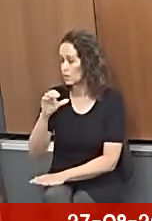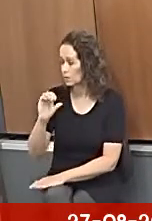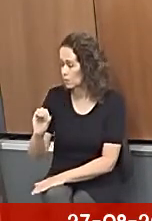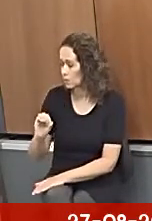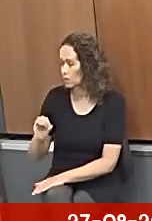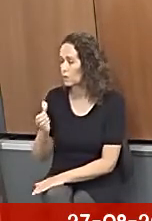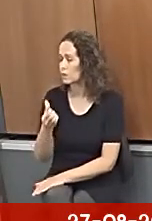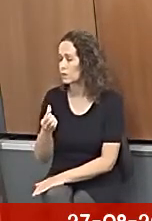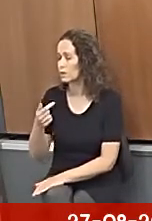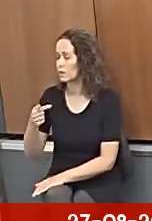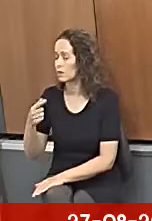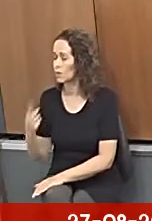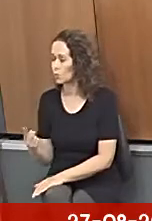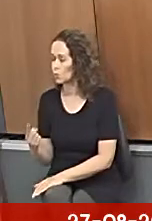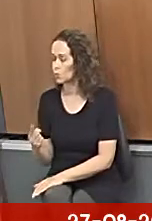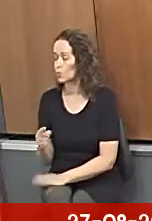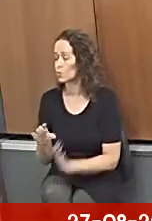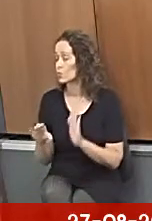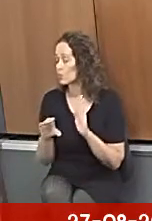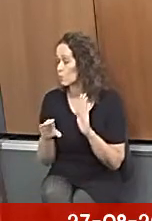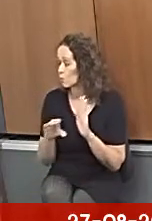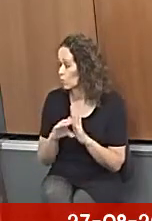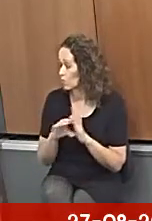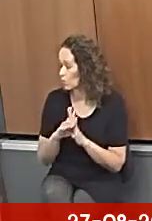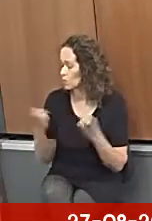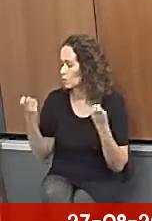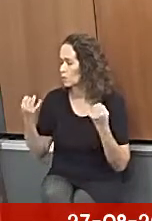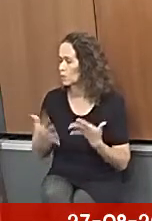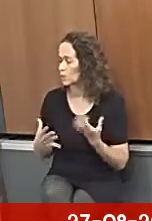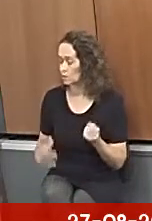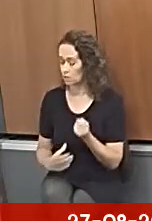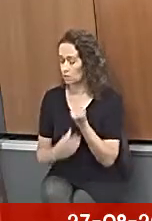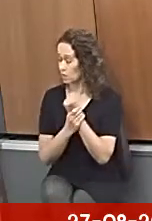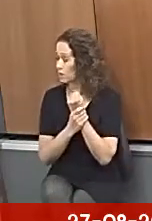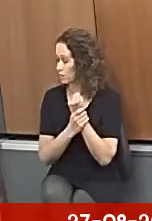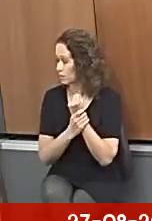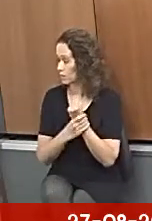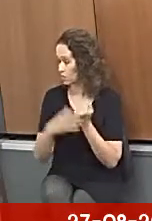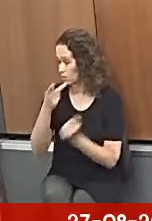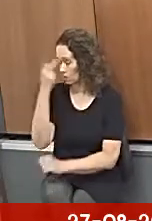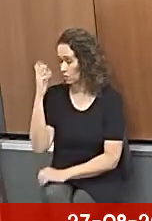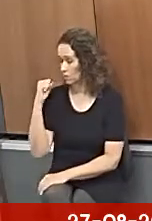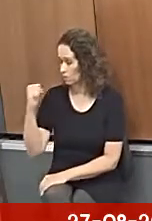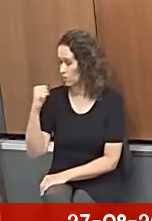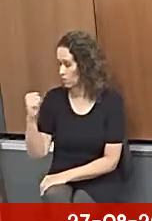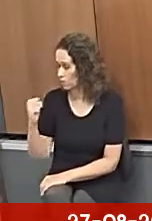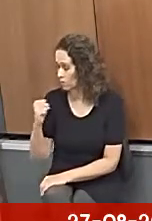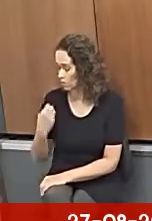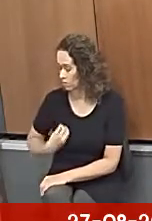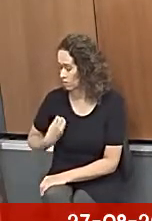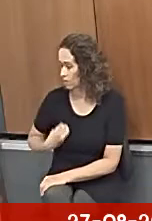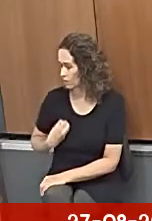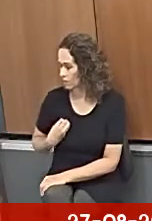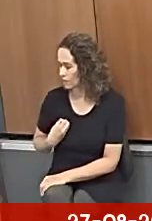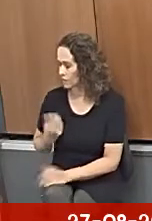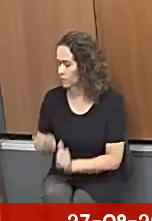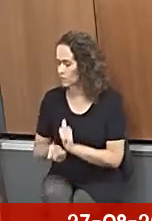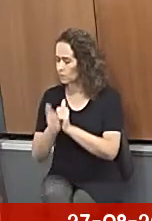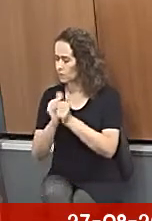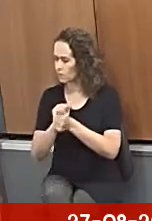no capítulo que fala da segurança do torcedor participe do evento esportivo